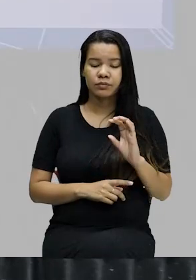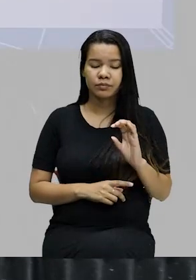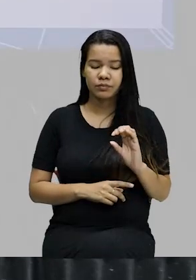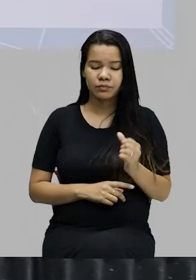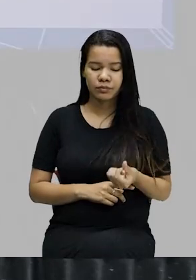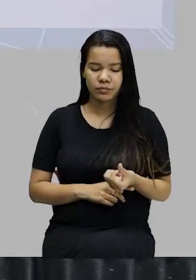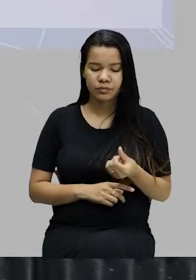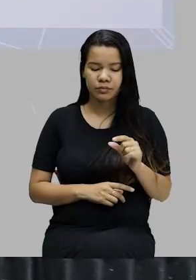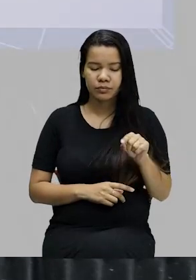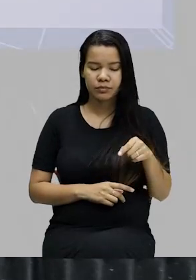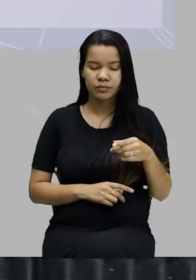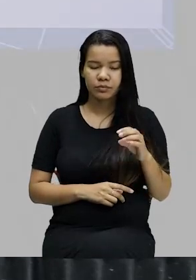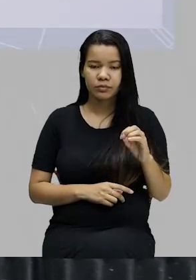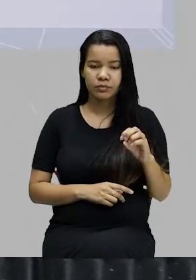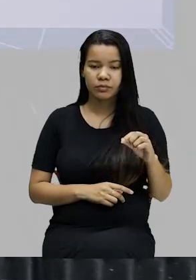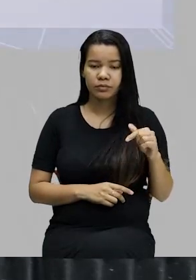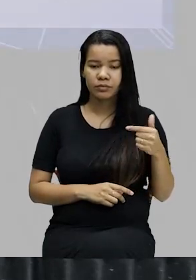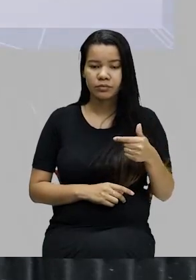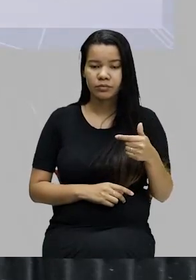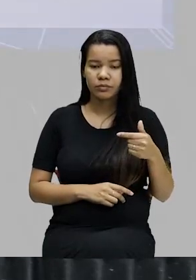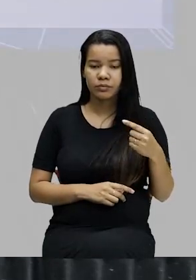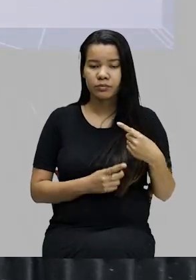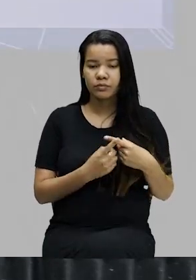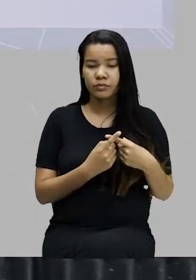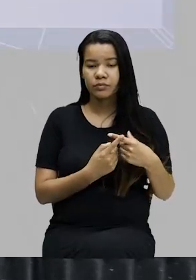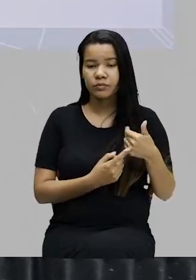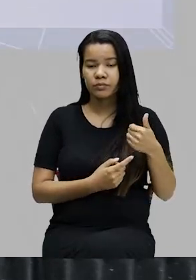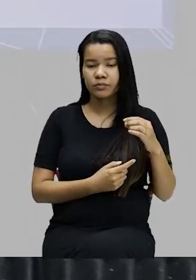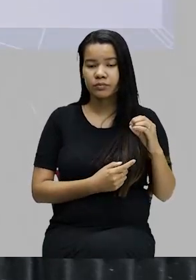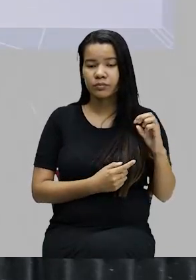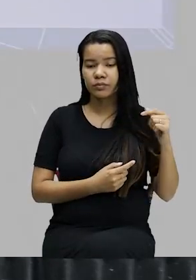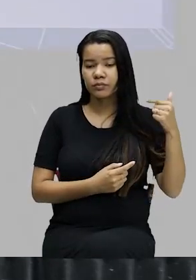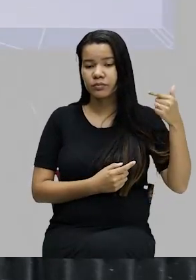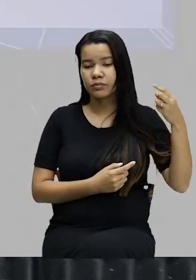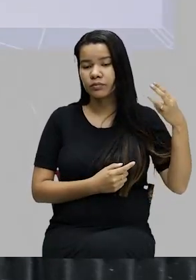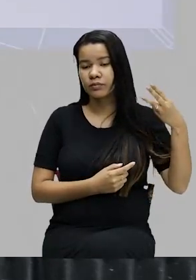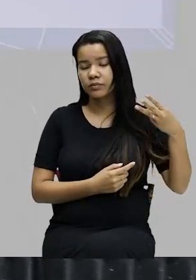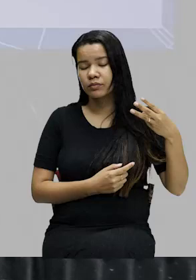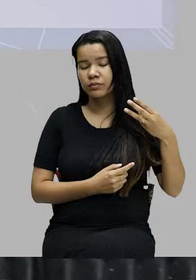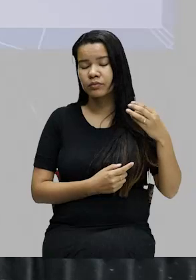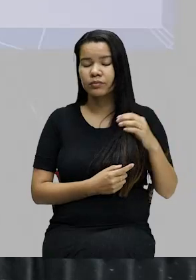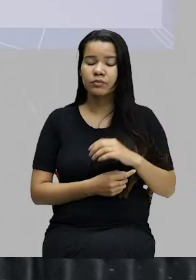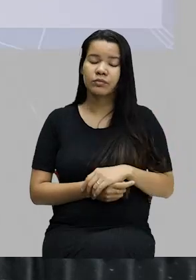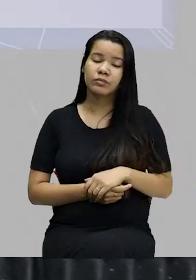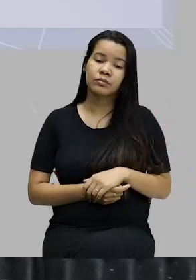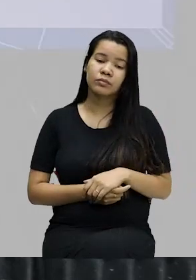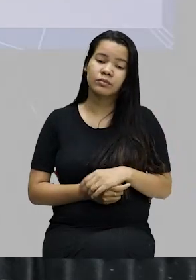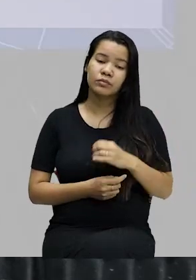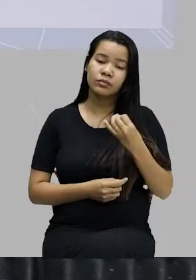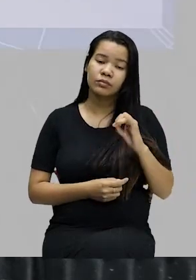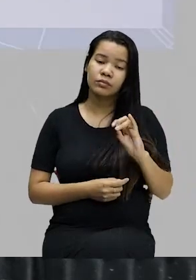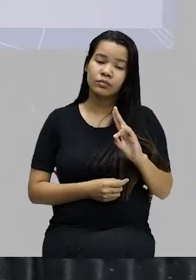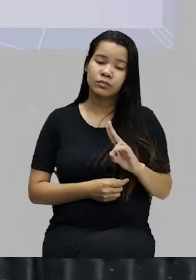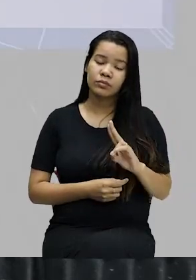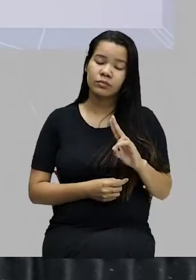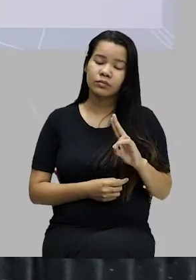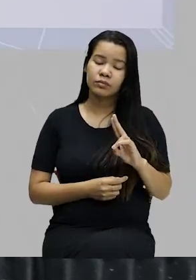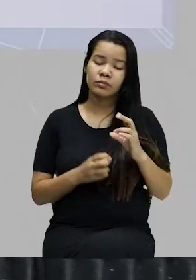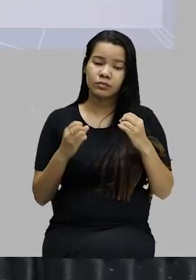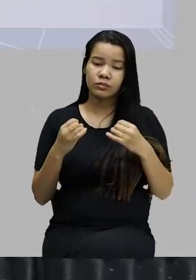6,02 vezes 10 elevado a 23 átomos de hidrogênio. Ou, falando de uma outra